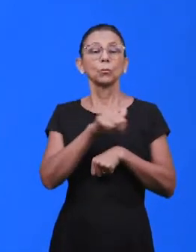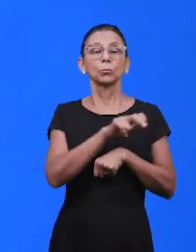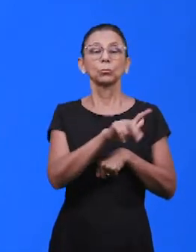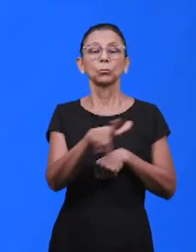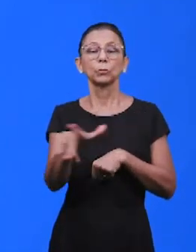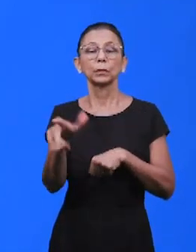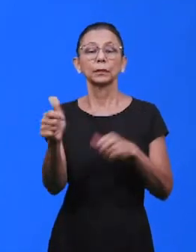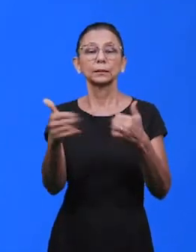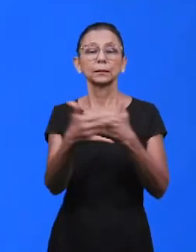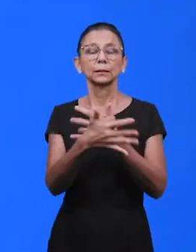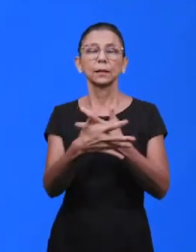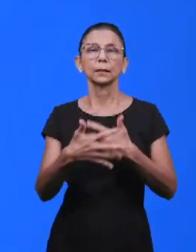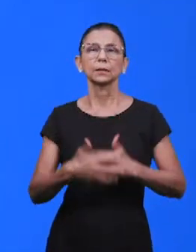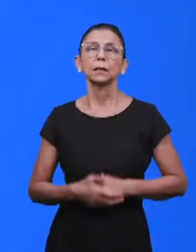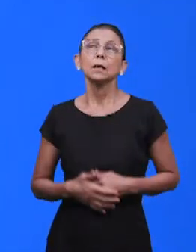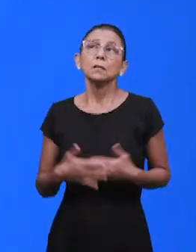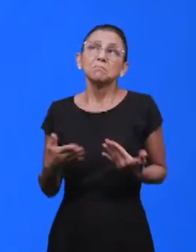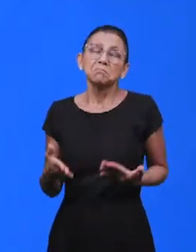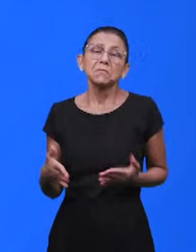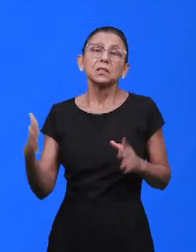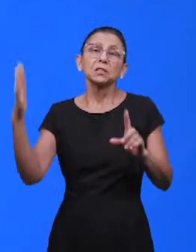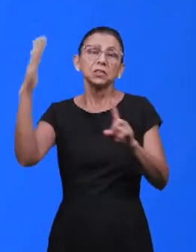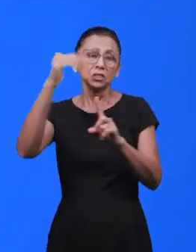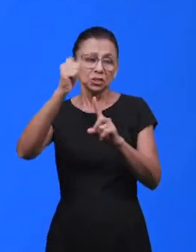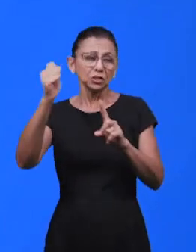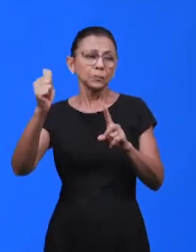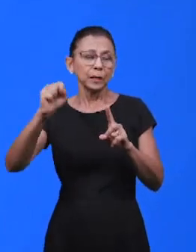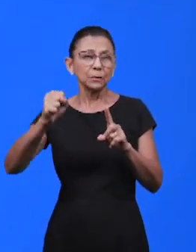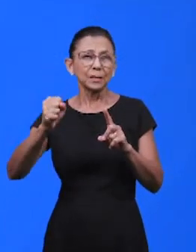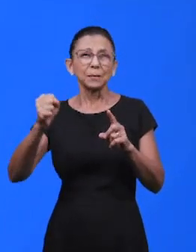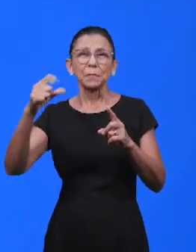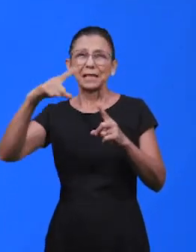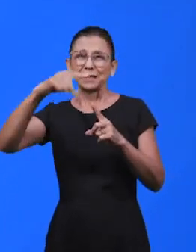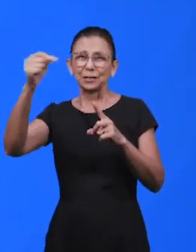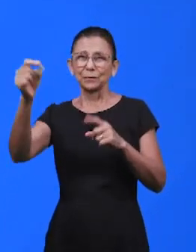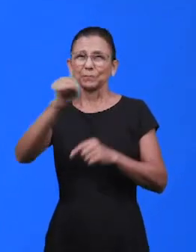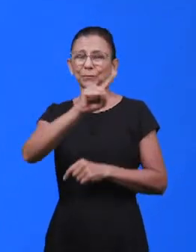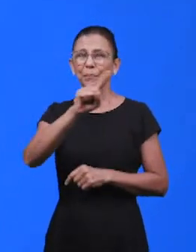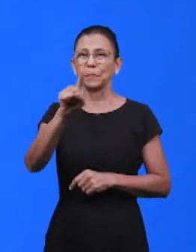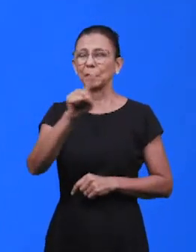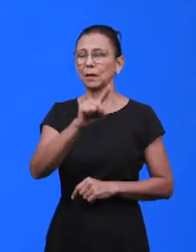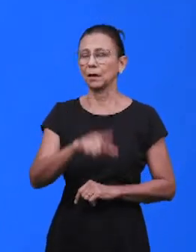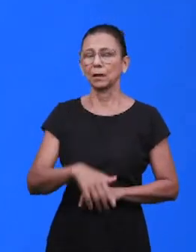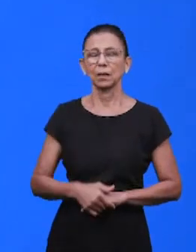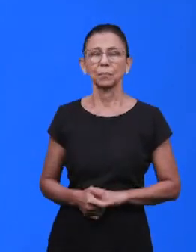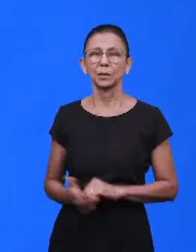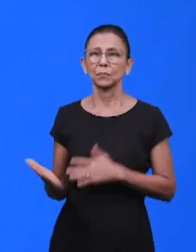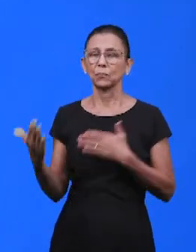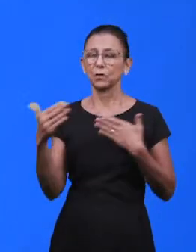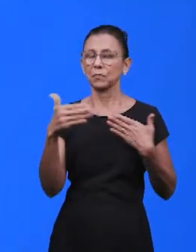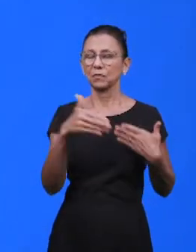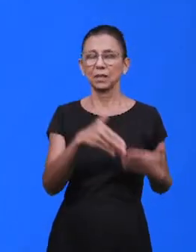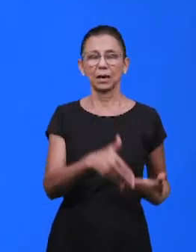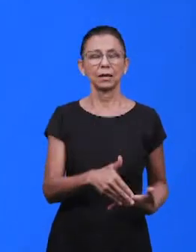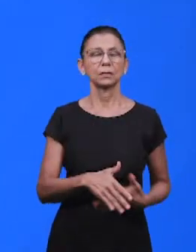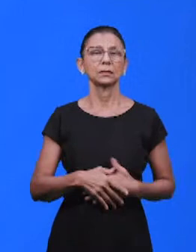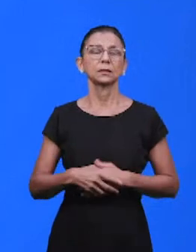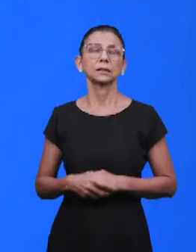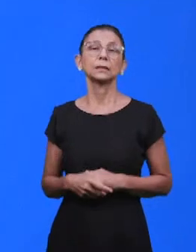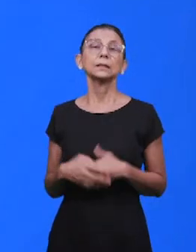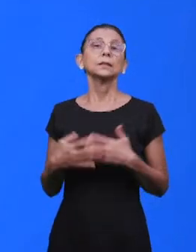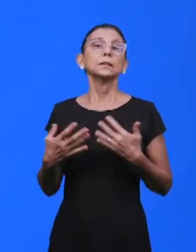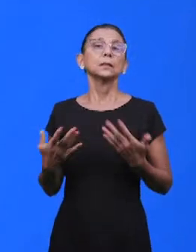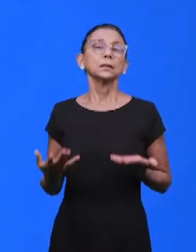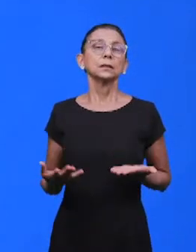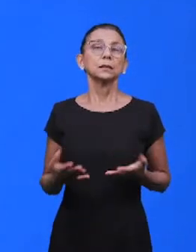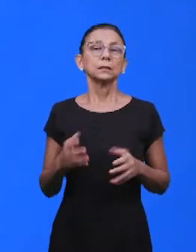foram chamados, mas não foram escolhidos, porque não foram fiéis até o fim. E por fim, a letra